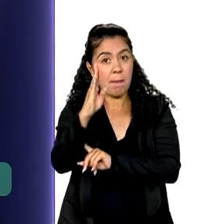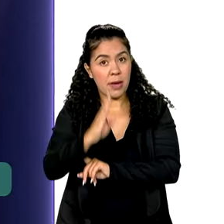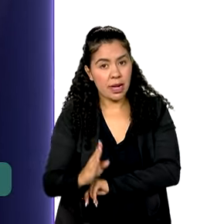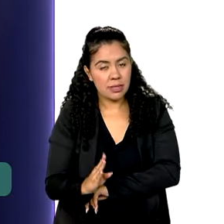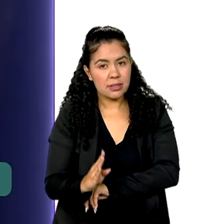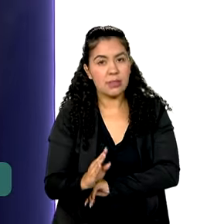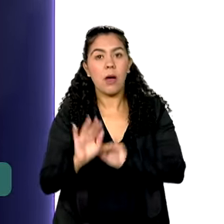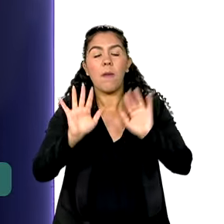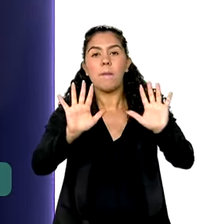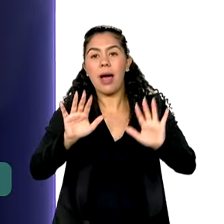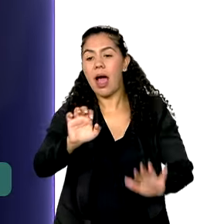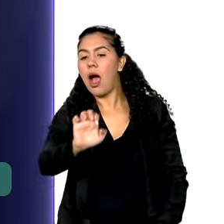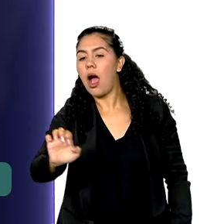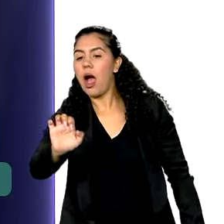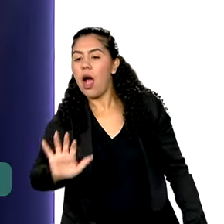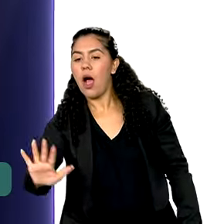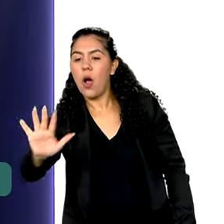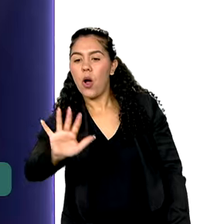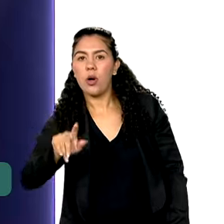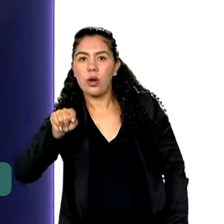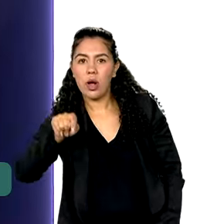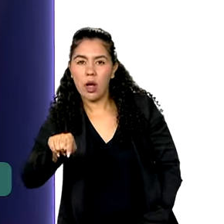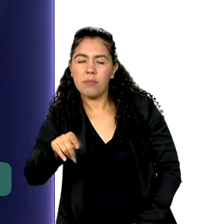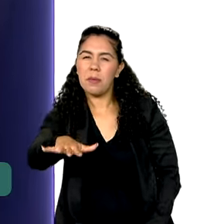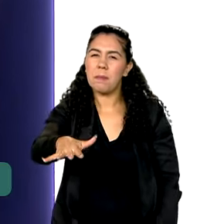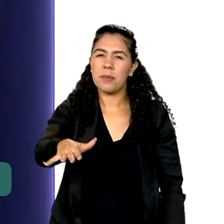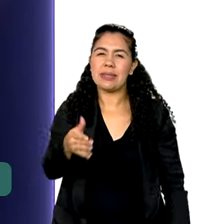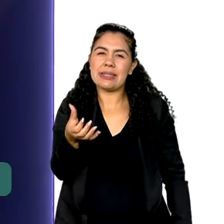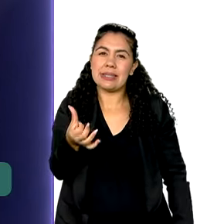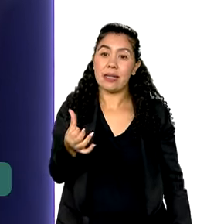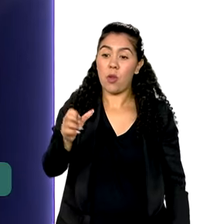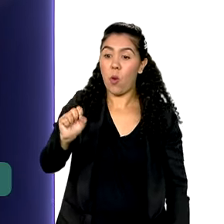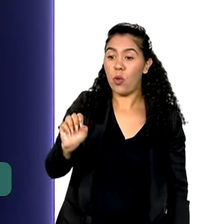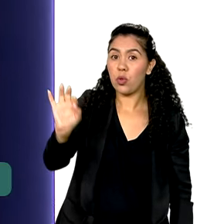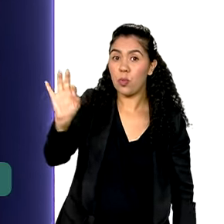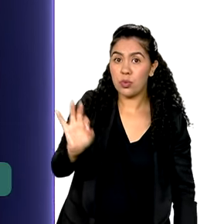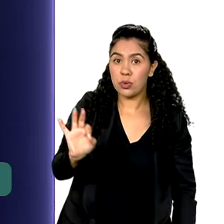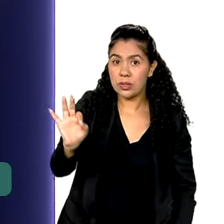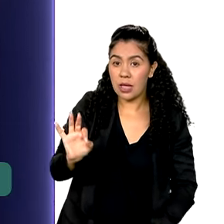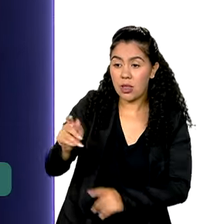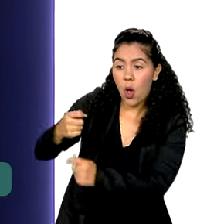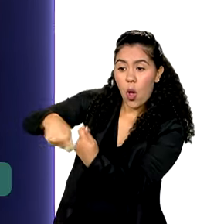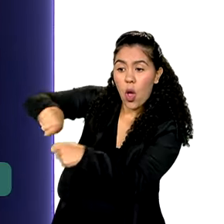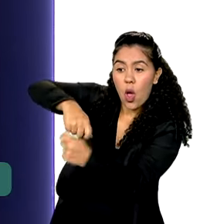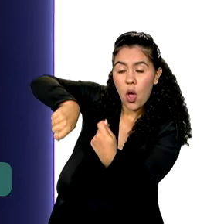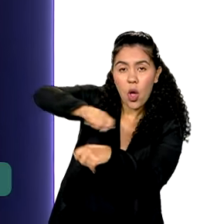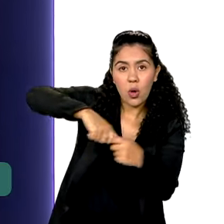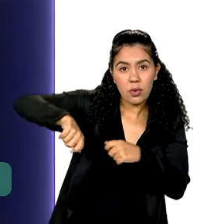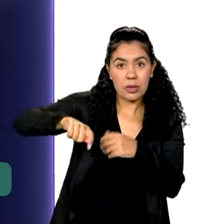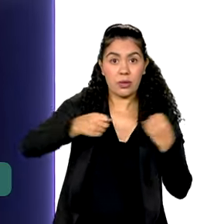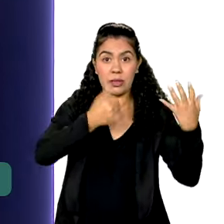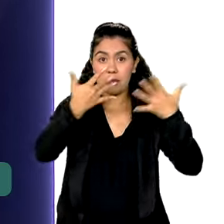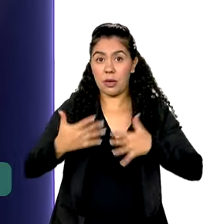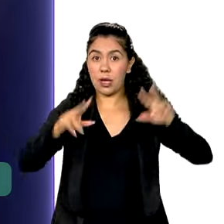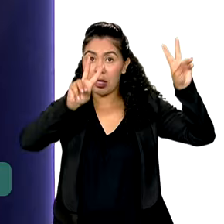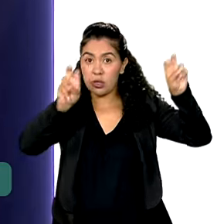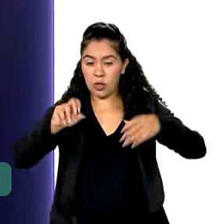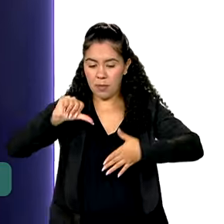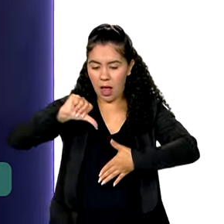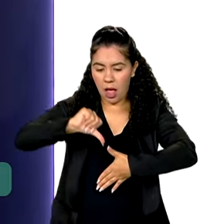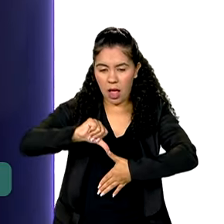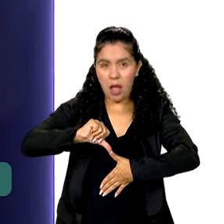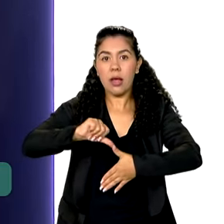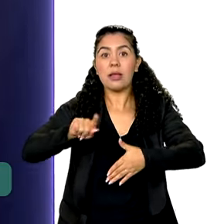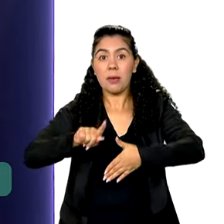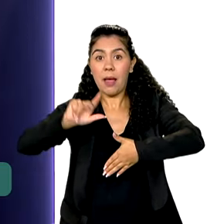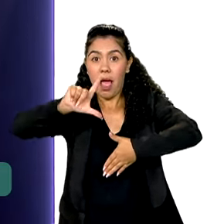comércio regional na Europa como um todo é da ordem de 68%, quando nós falamos da América do Sul e se envolvemos a América